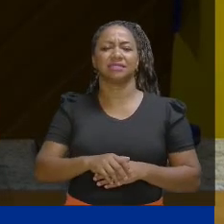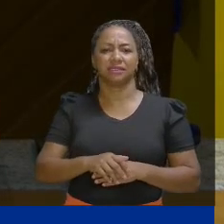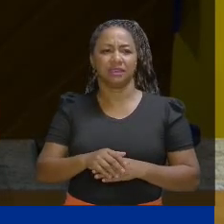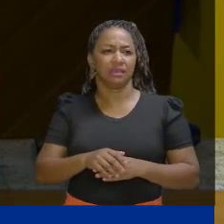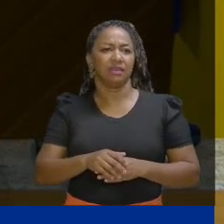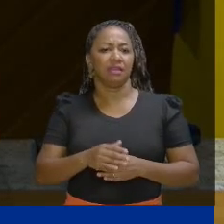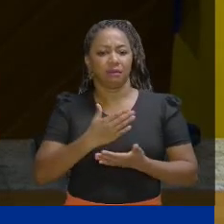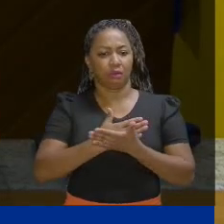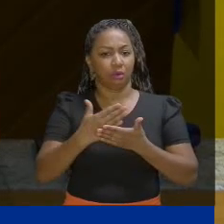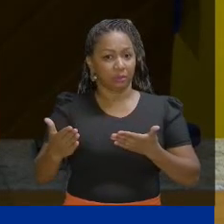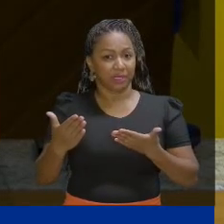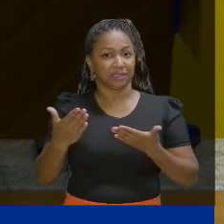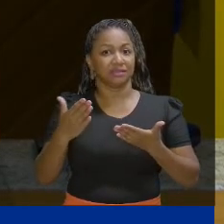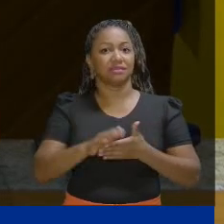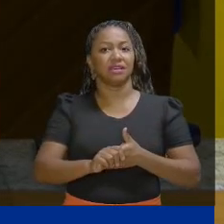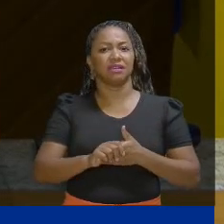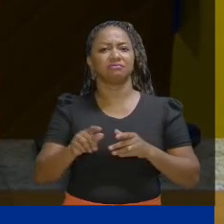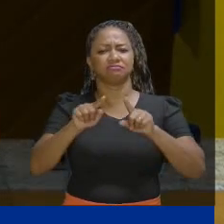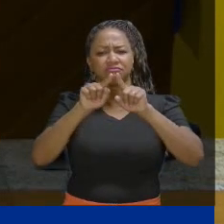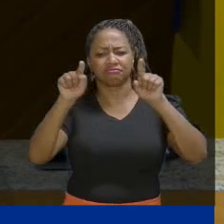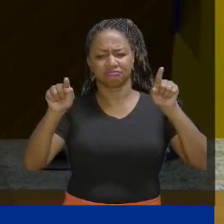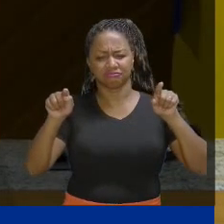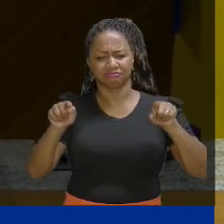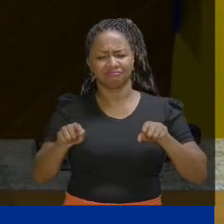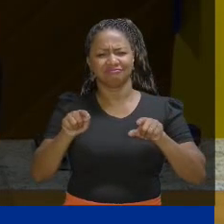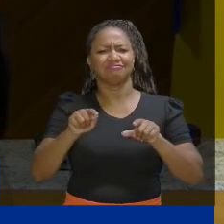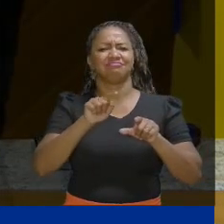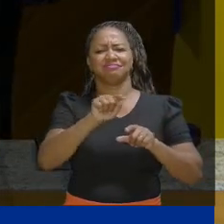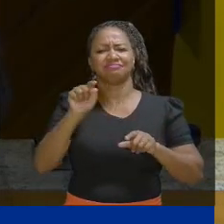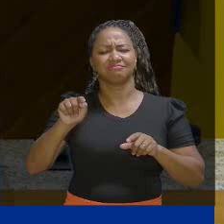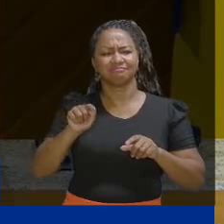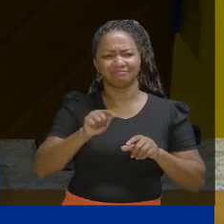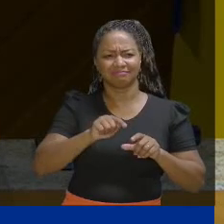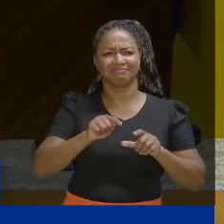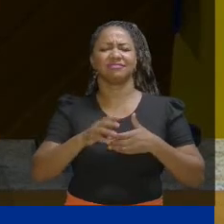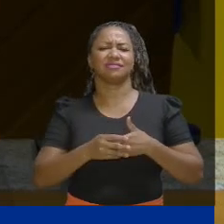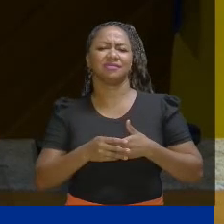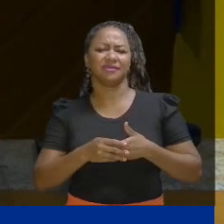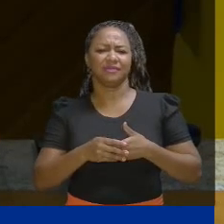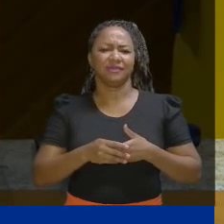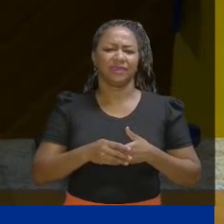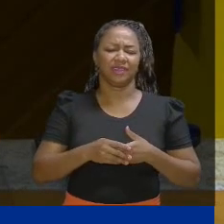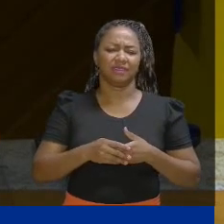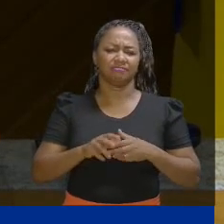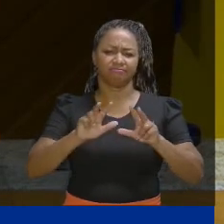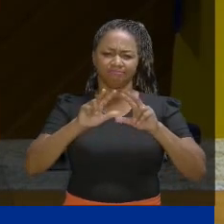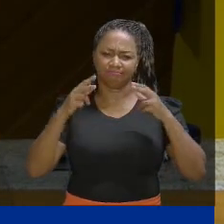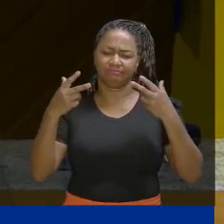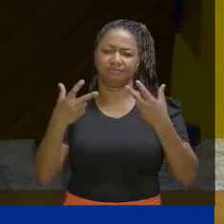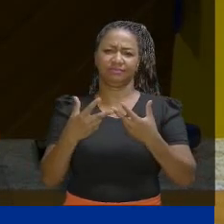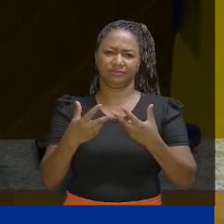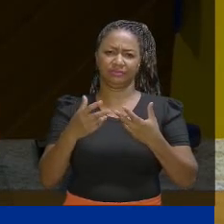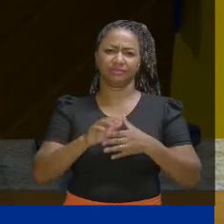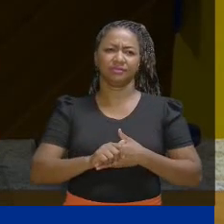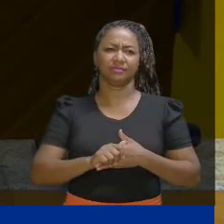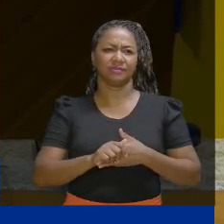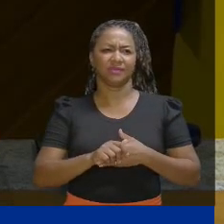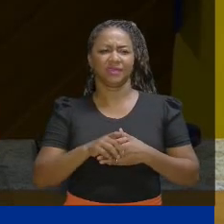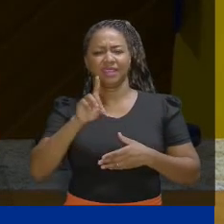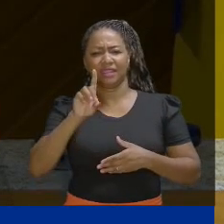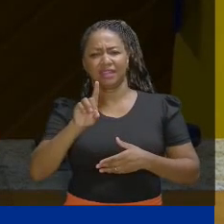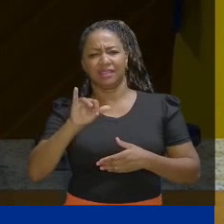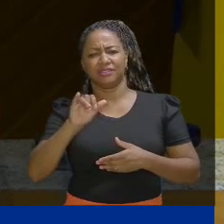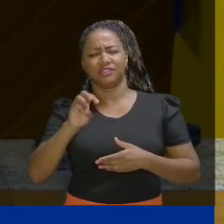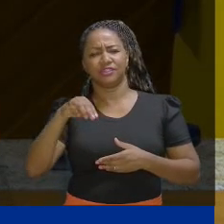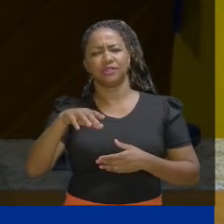urnas começarem a ser trazidas para cá, né? As urnas dos colégios, das sessões. A Dilma entrou lá